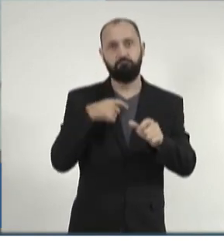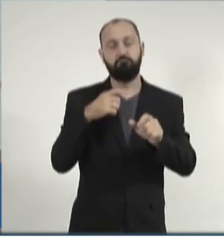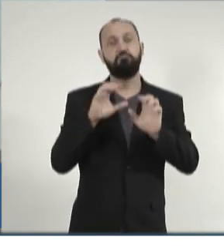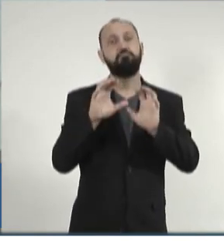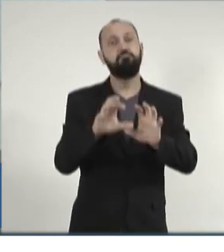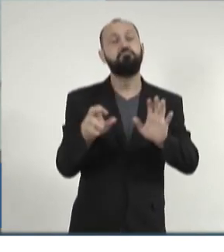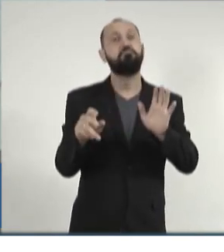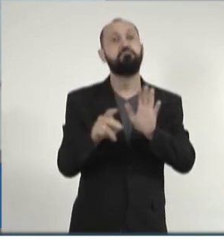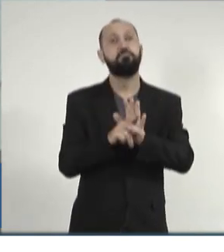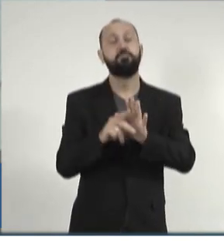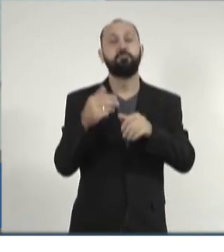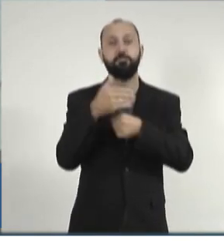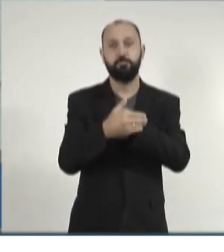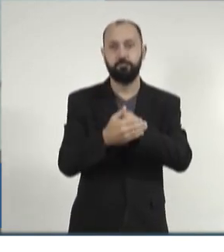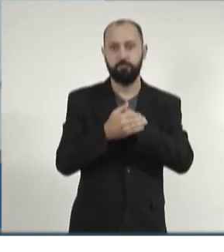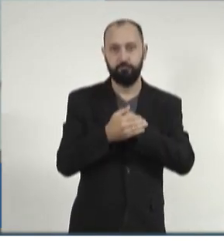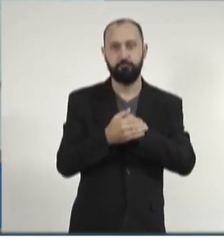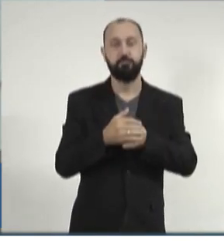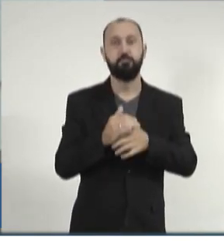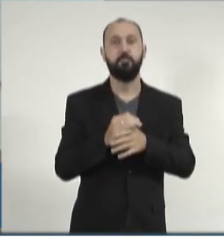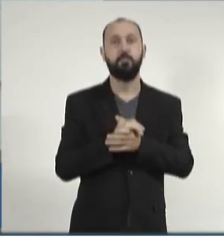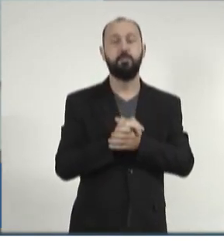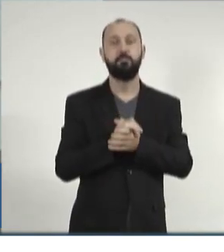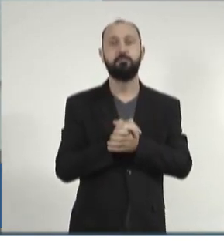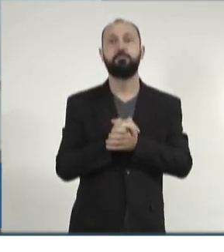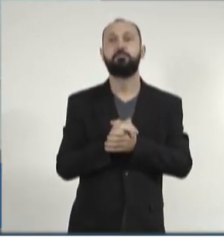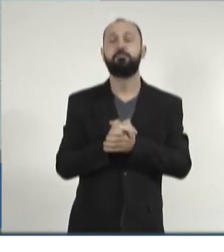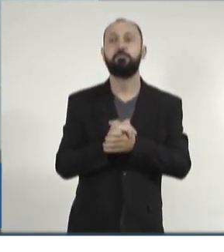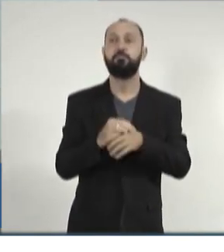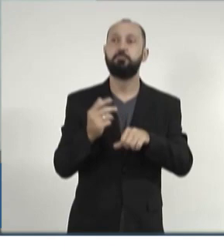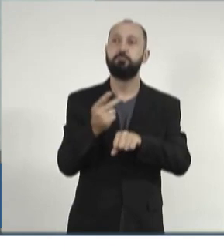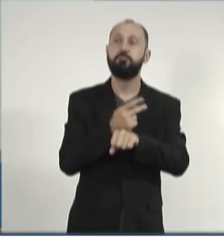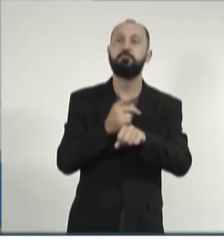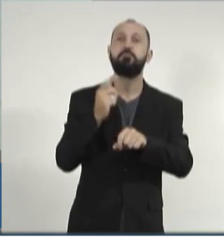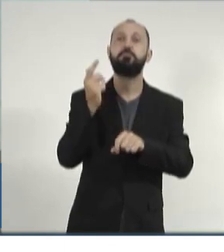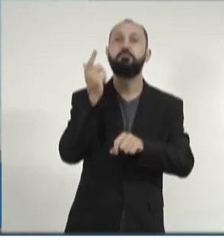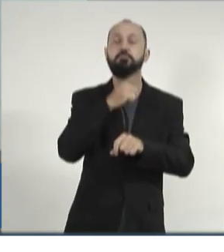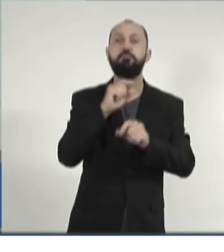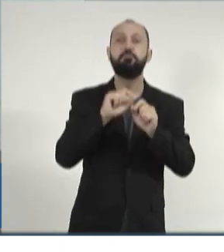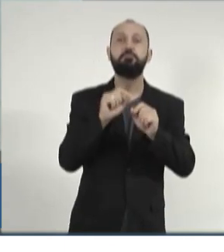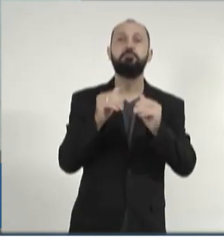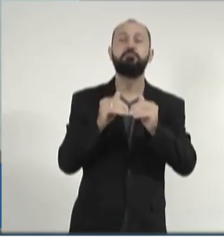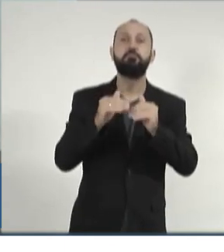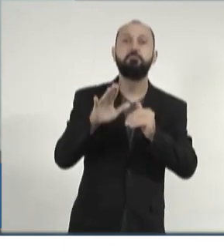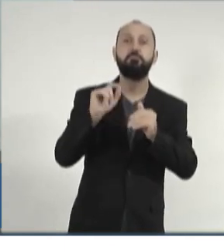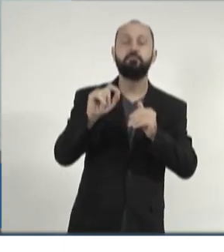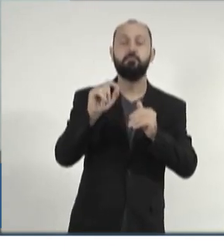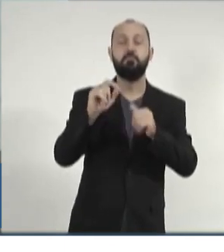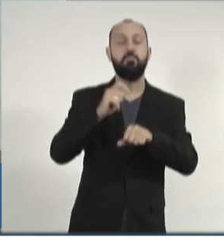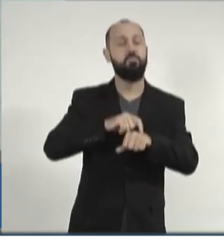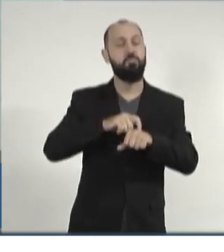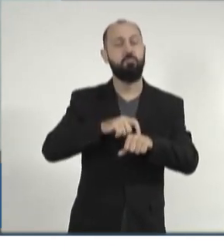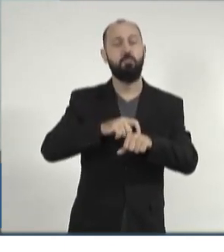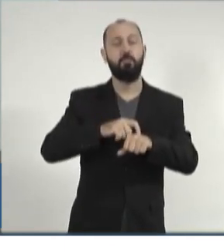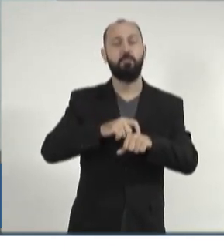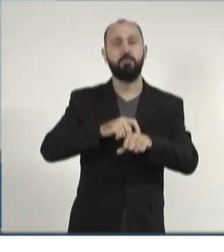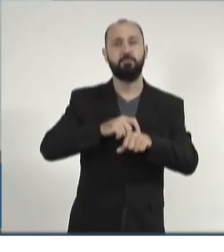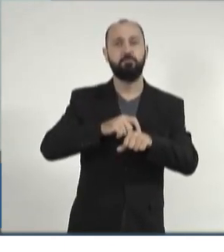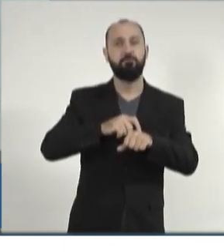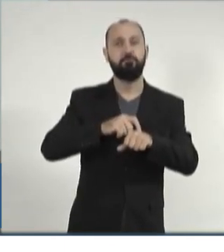criar mecanismos de proteção. Buscando o quê? Que ela consiga sair da situação de